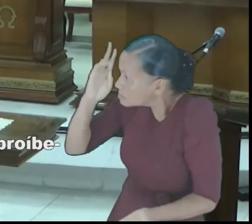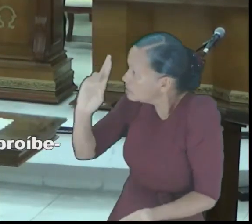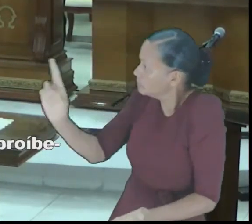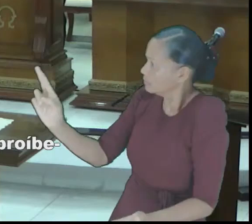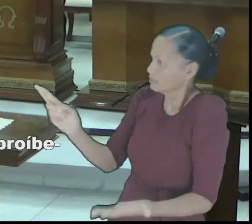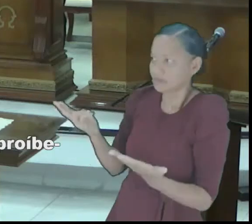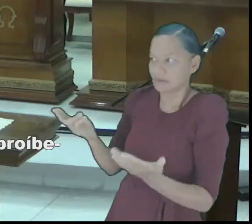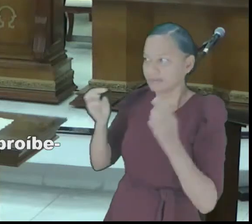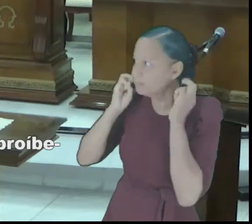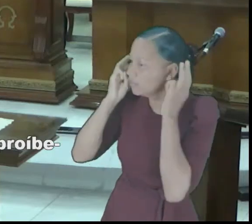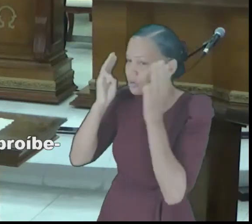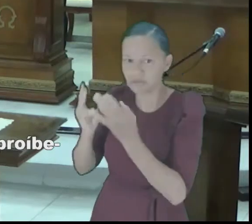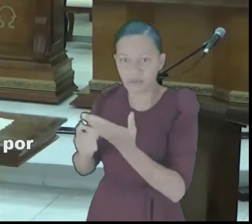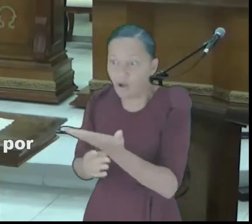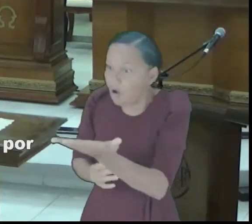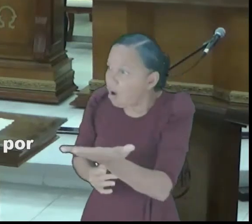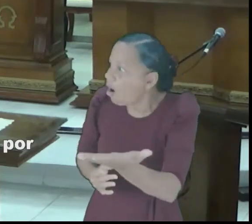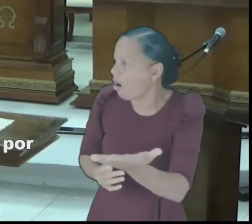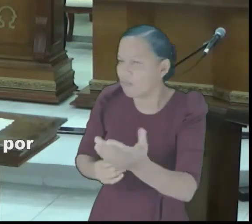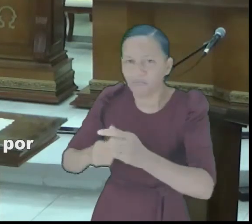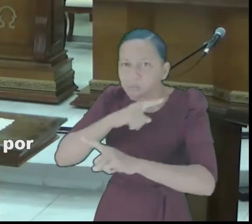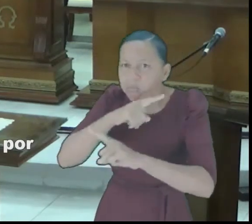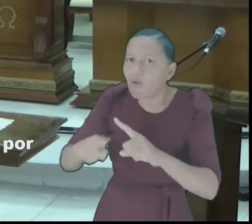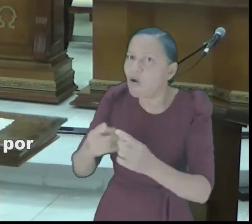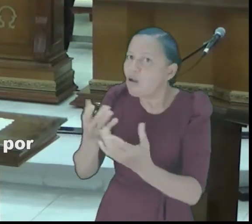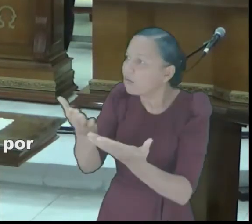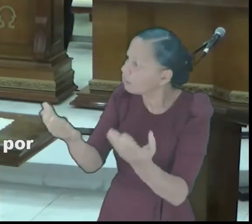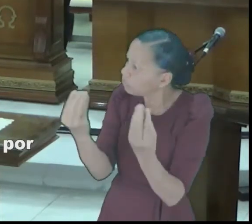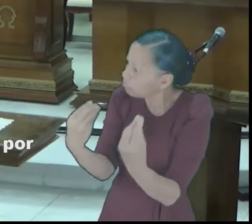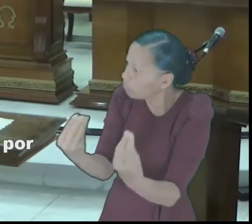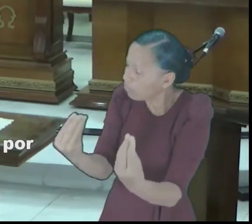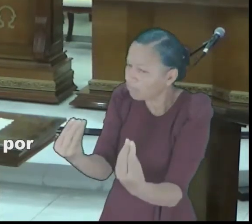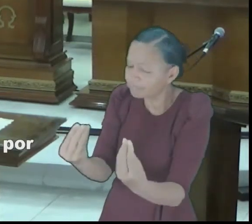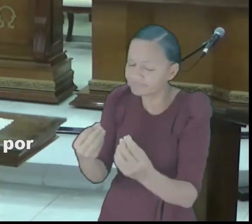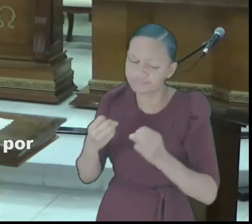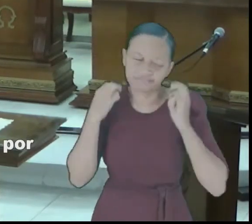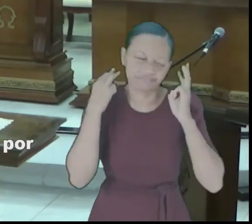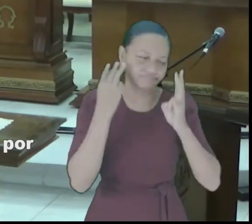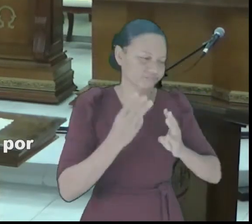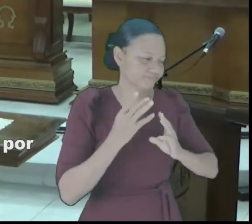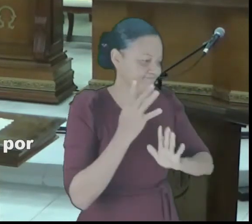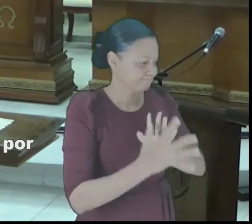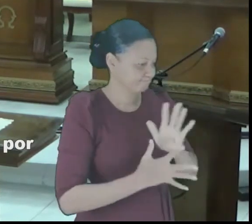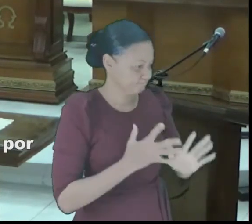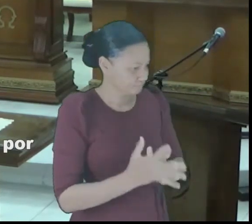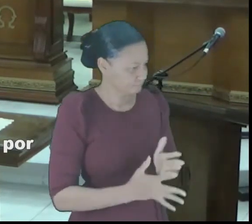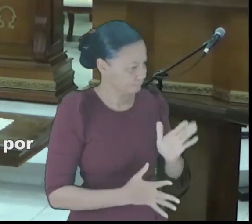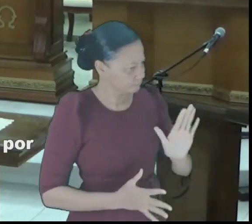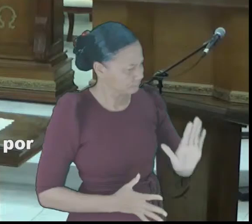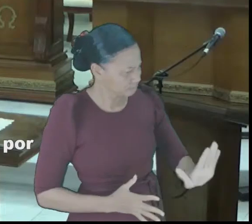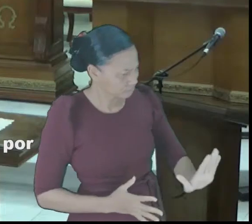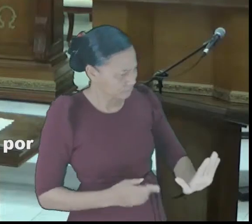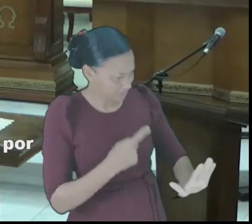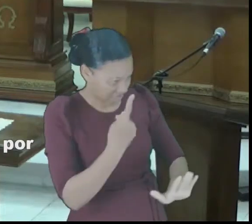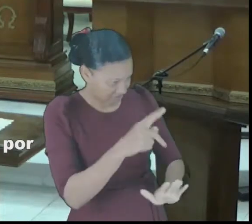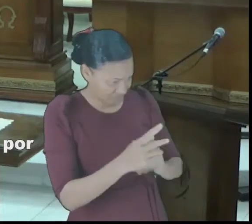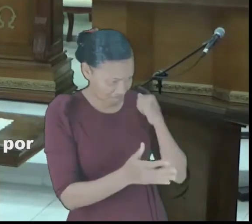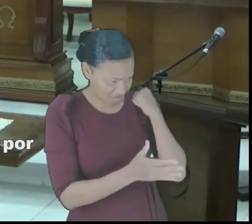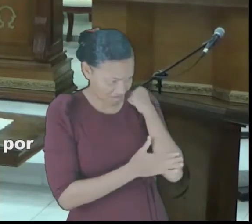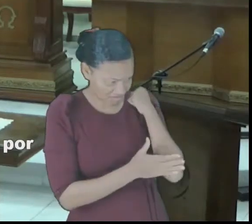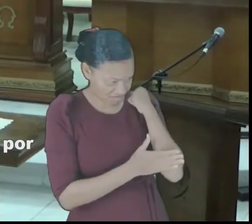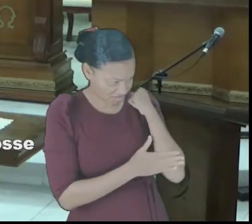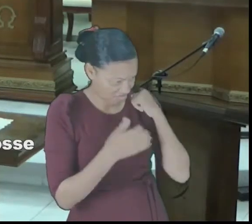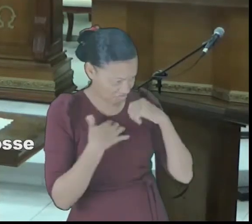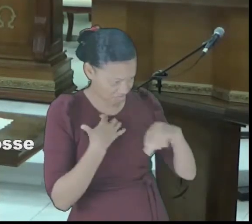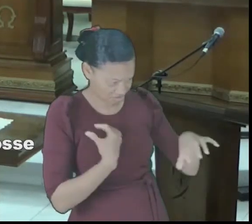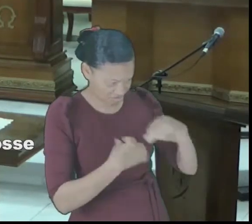Moisés, proíbe-lhe. Prossiga. Porém, Moisés lhe disse: tem tu ciúmes por mim?